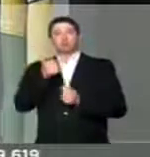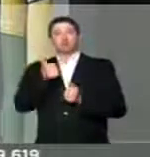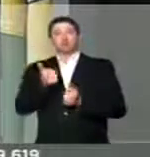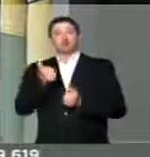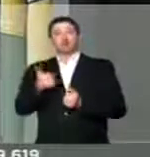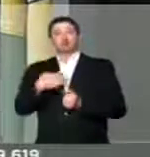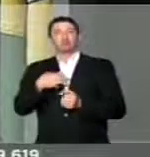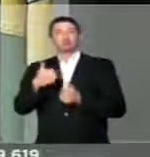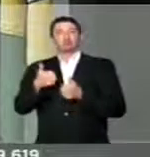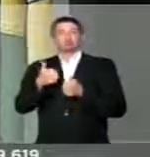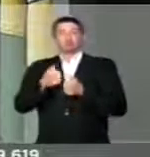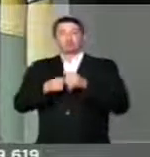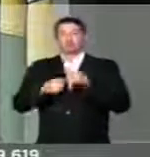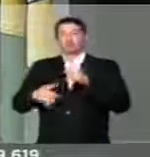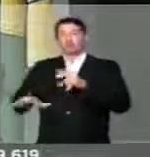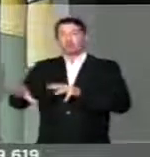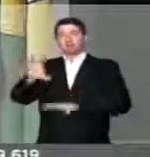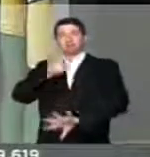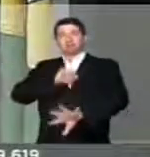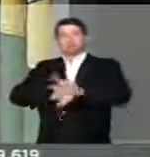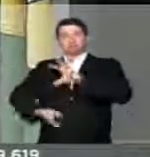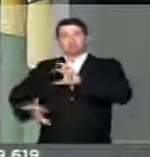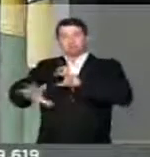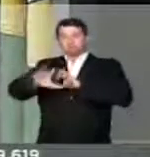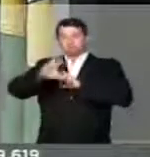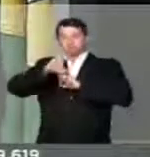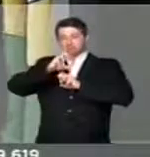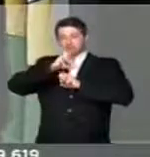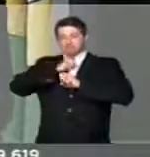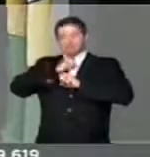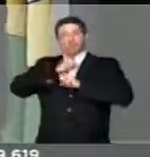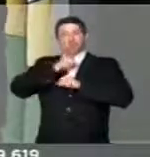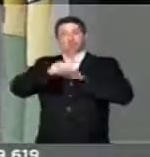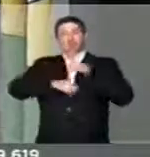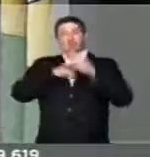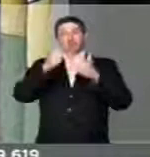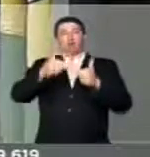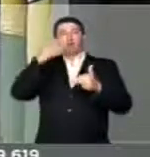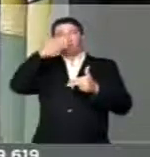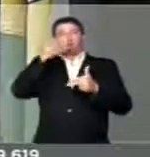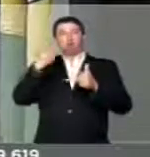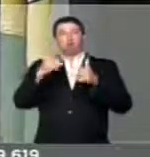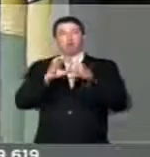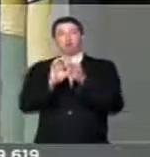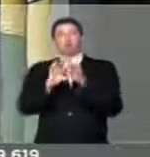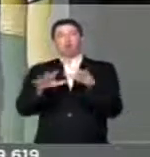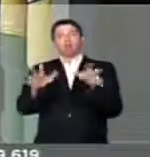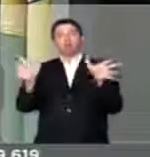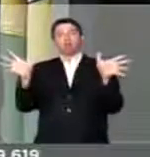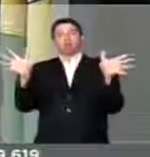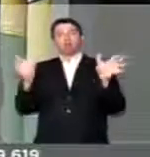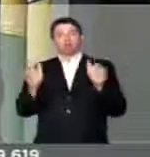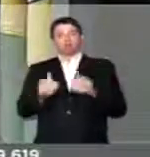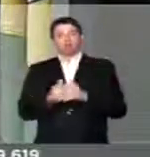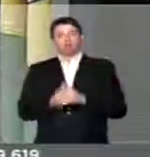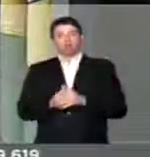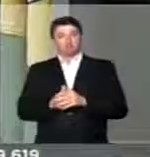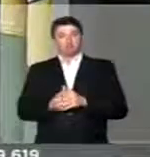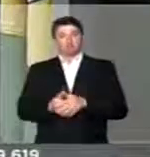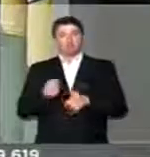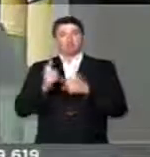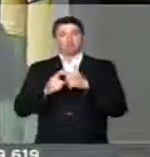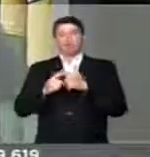gostou, se embebedou e se prostituiu. Se prostituiu porque